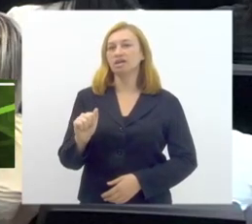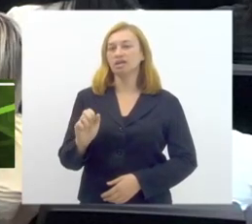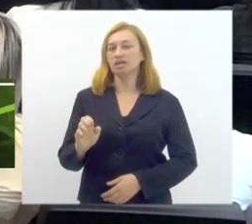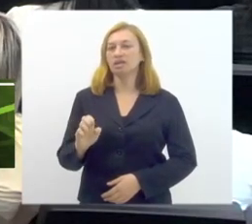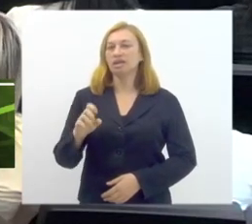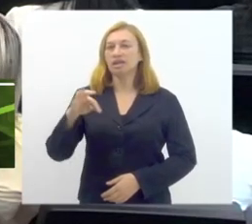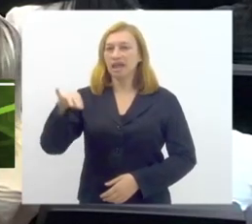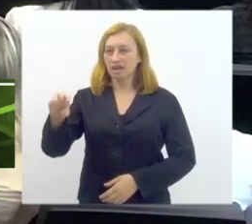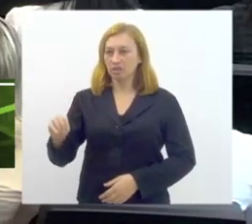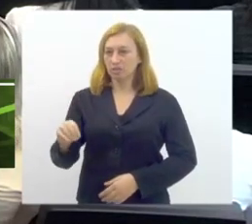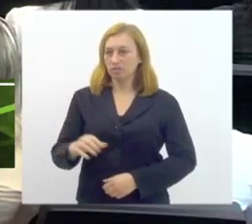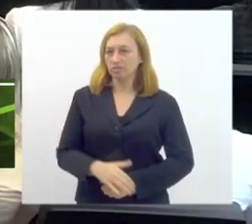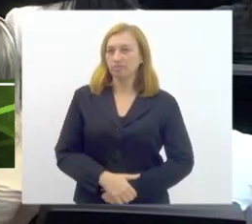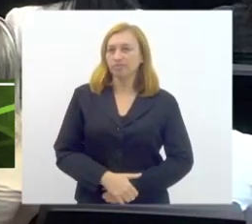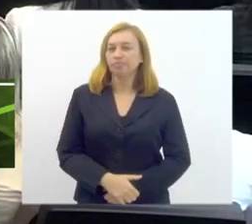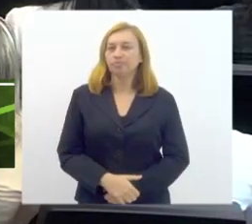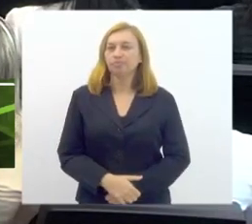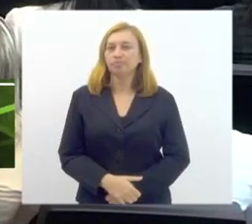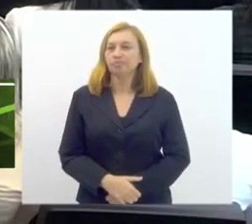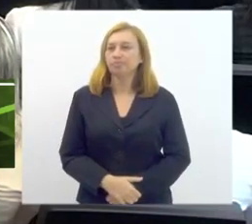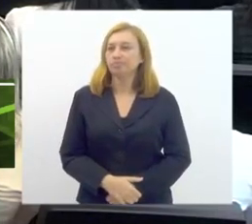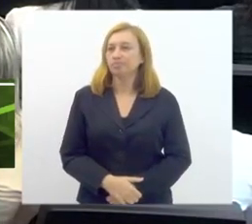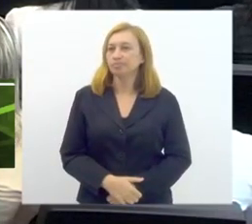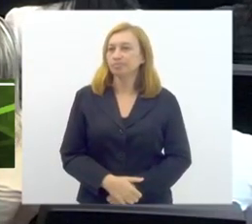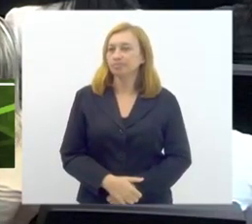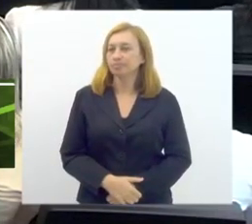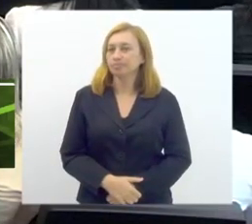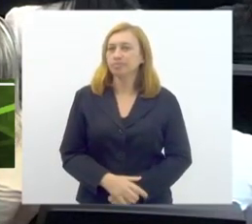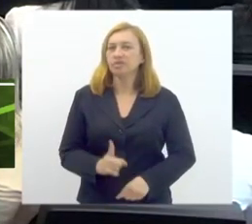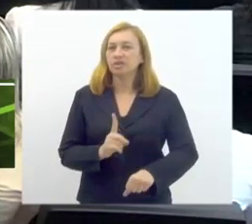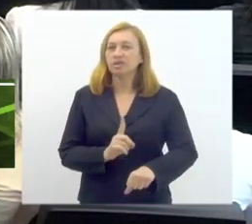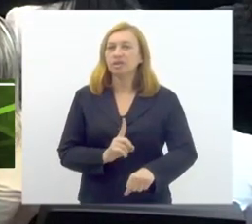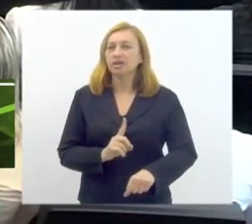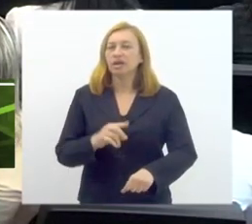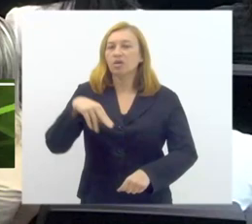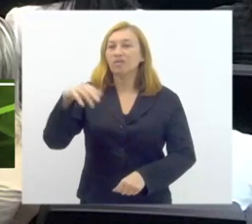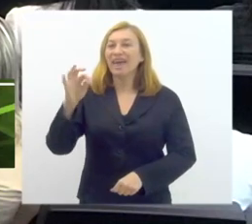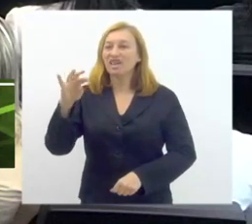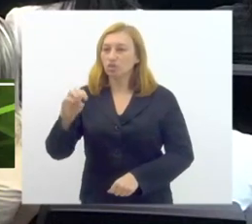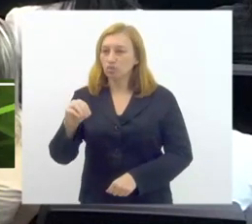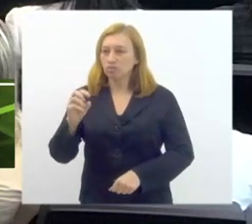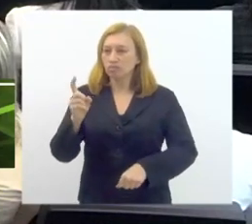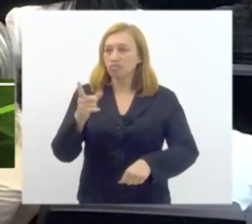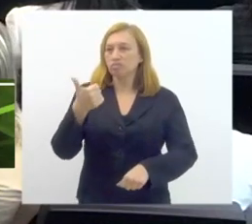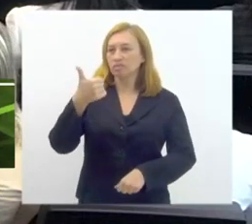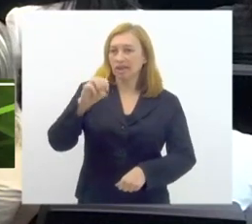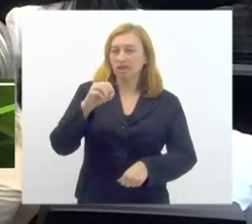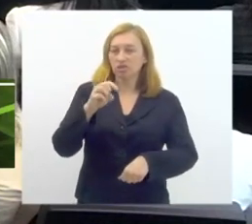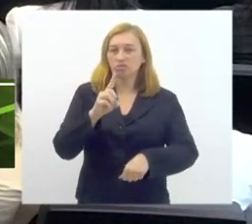Neto, o secretário executivo Neto, por favor, com um tempo de 10 minutos.